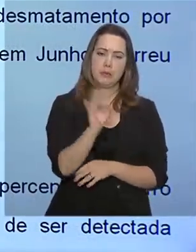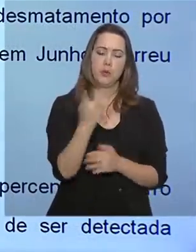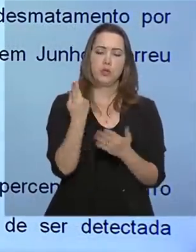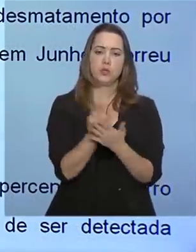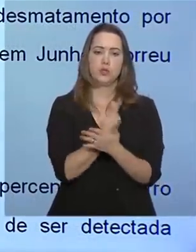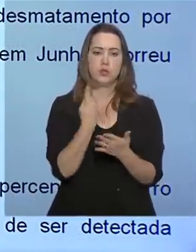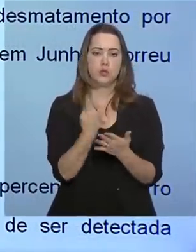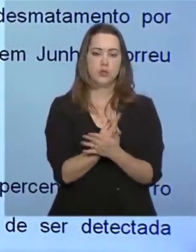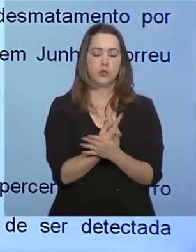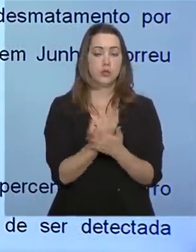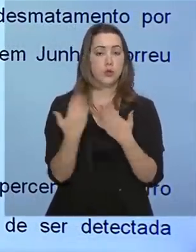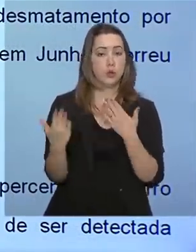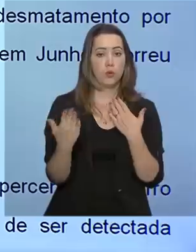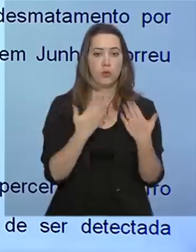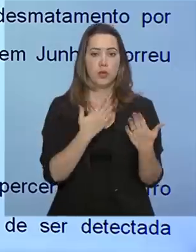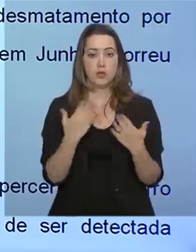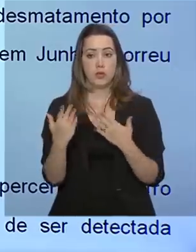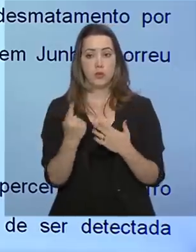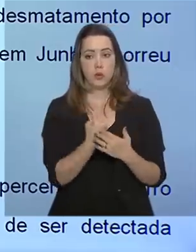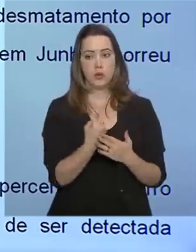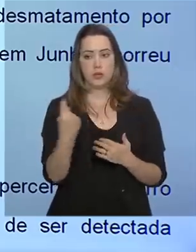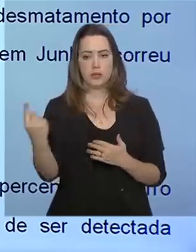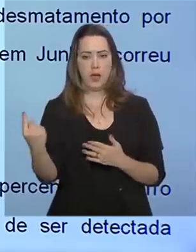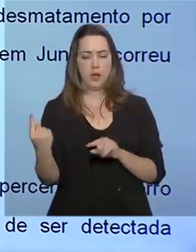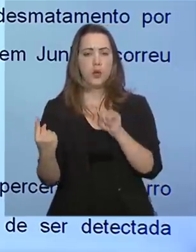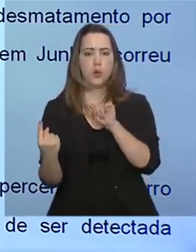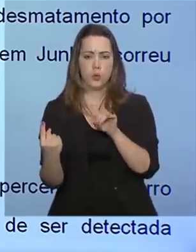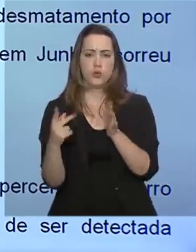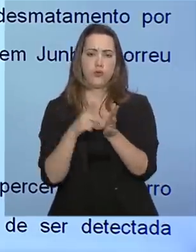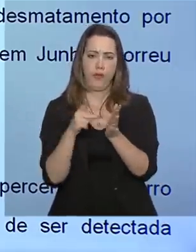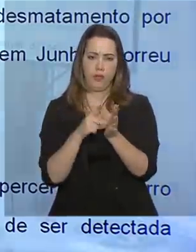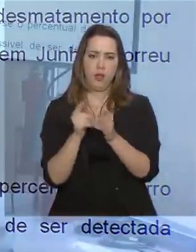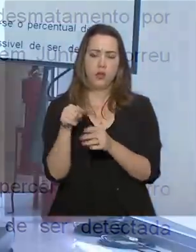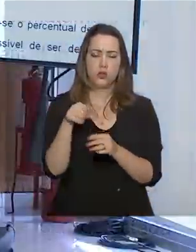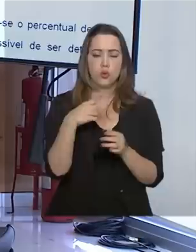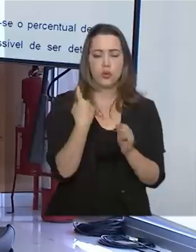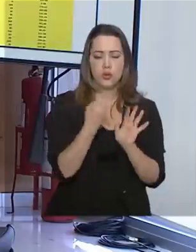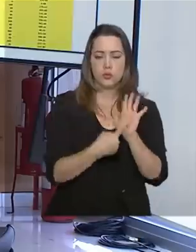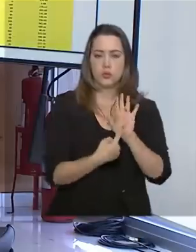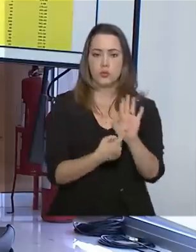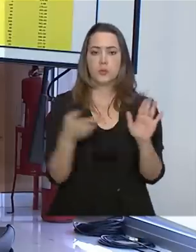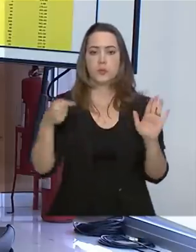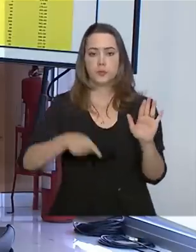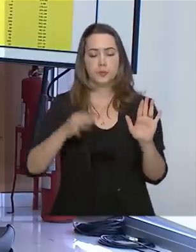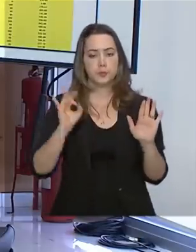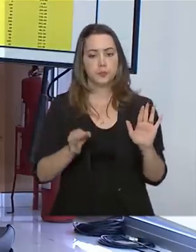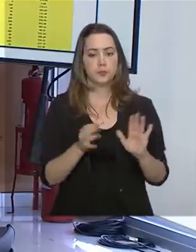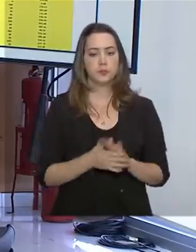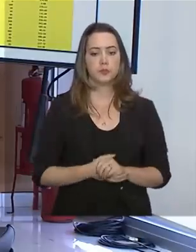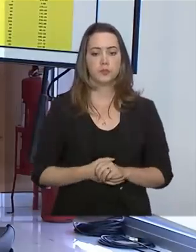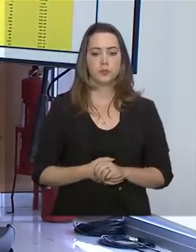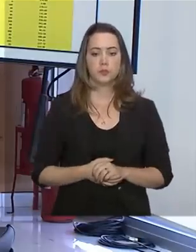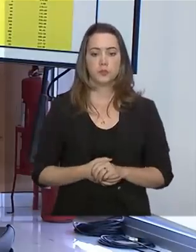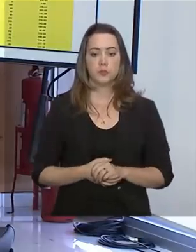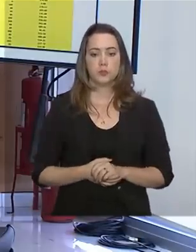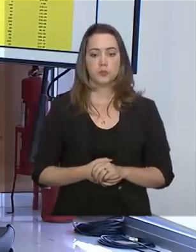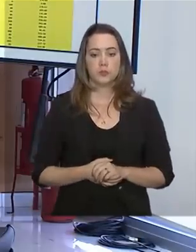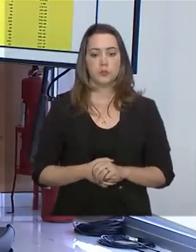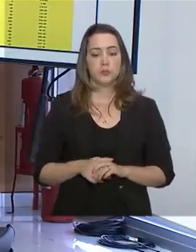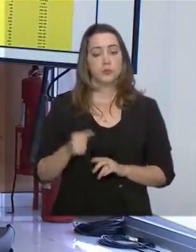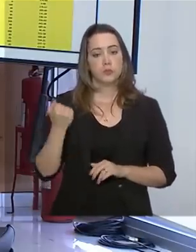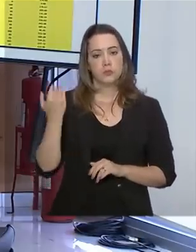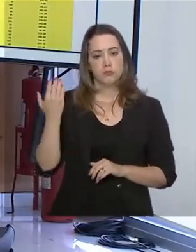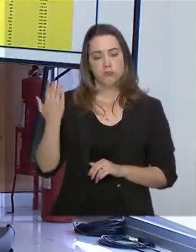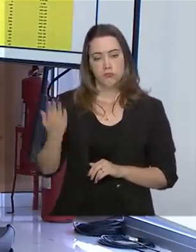erro em relação ao que saiu ao que efetivamente nós vamos mostrar que pode passar essa aqui a análise dos